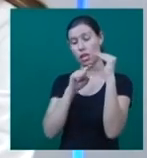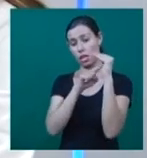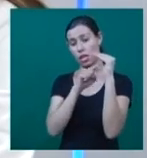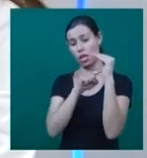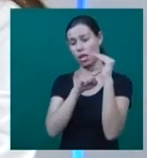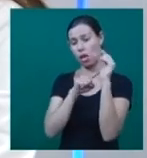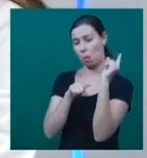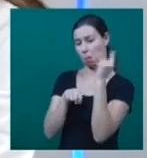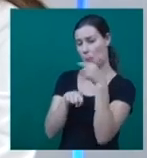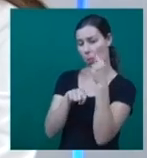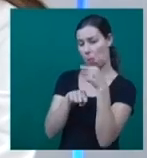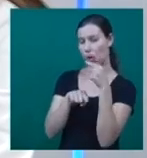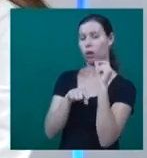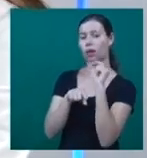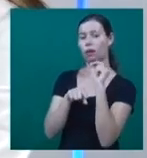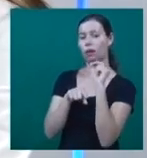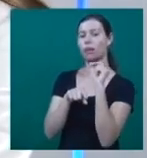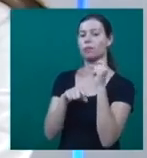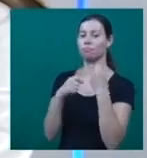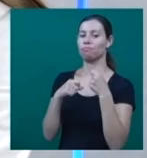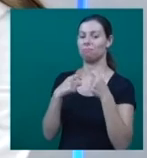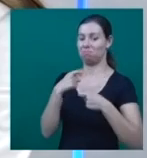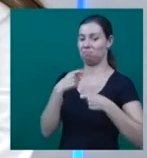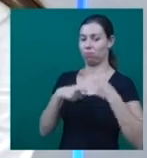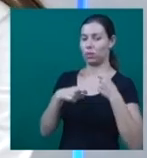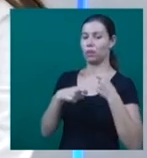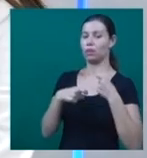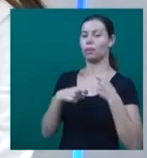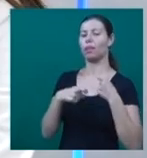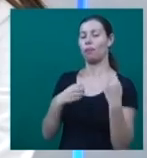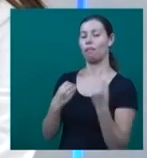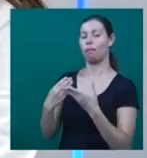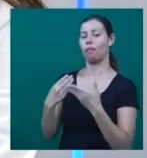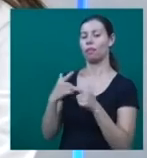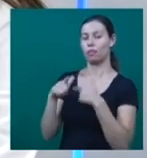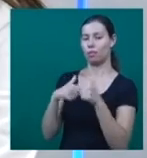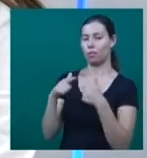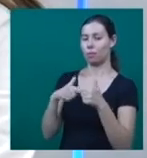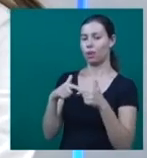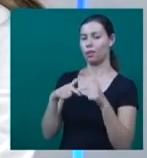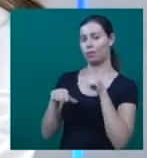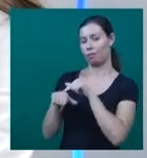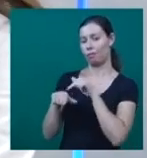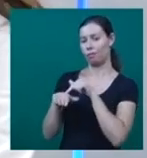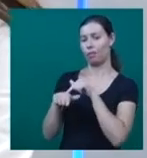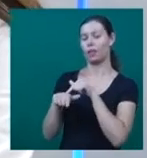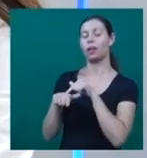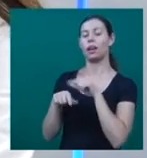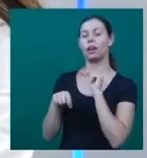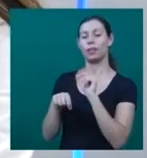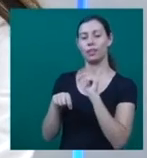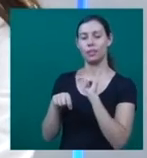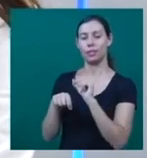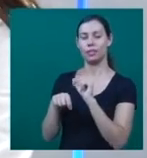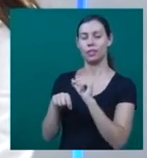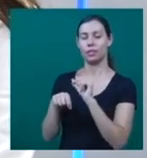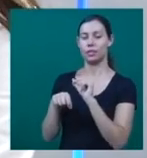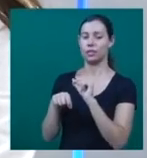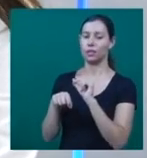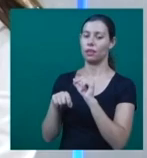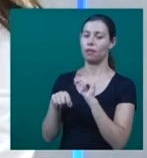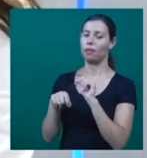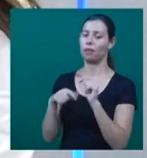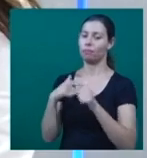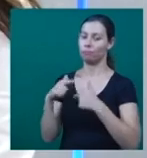subordinado, em troca de, no caso, favores sexuais, enfim, que coloque em risco essa situação, tanto do emprego